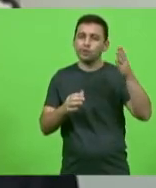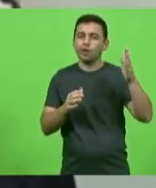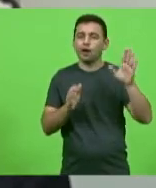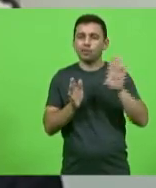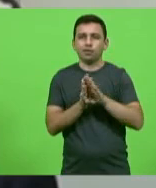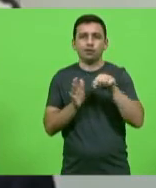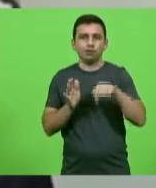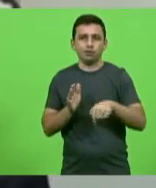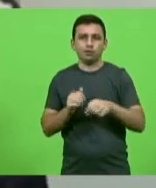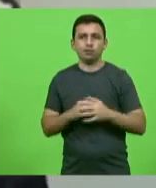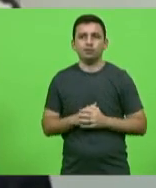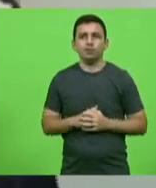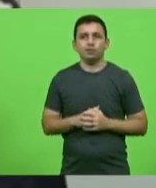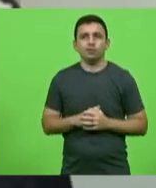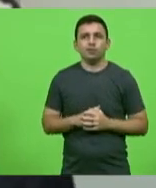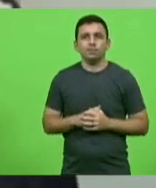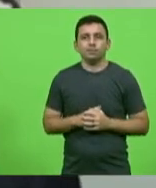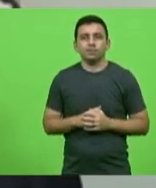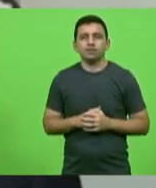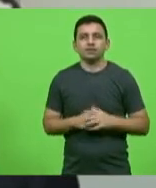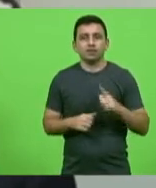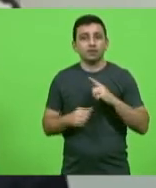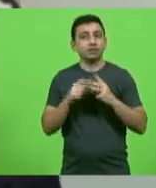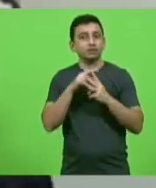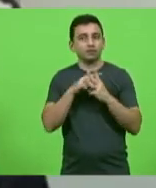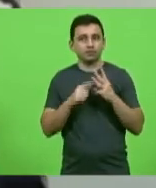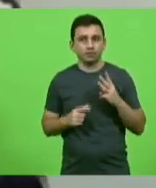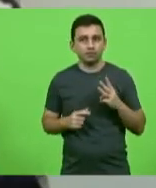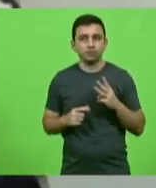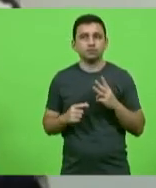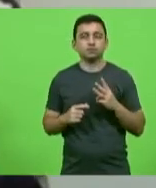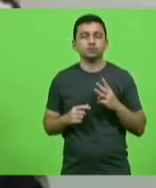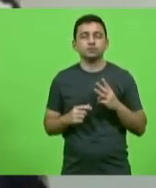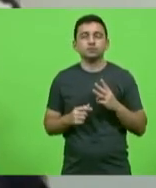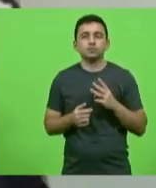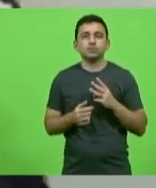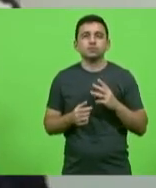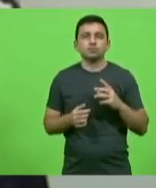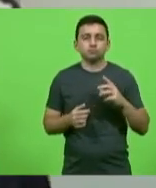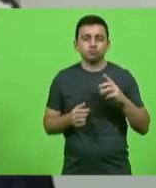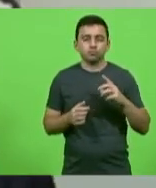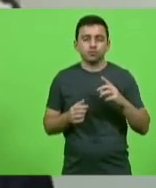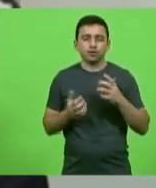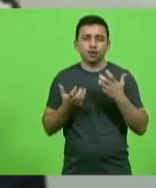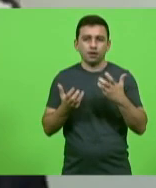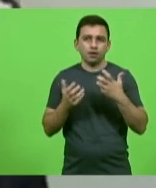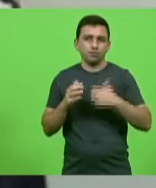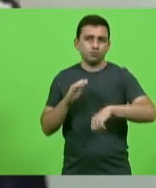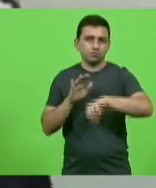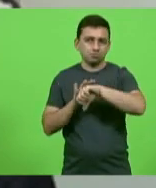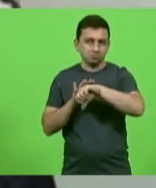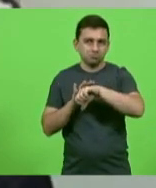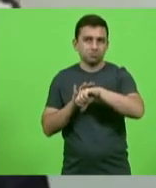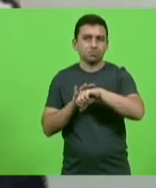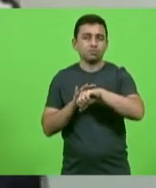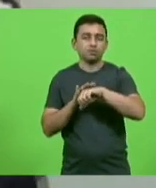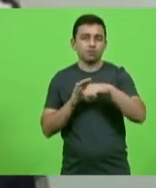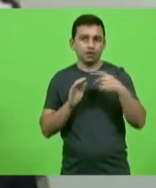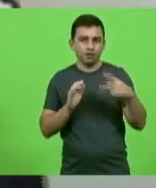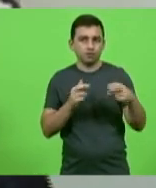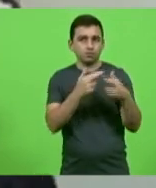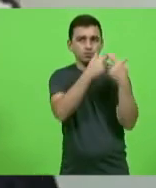é voz corrente que três processos para apurar crimes de responsabilidade supostamente cometidos pelo Governador